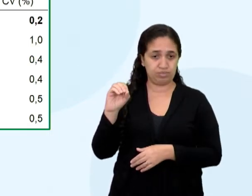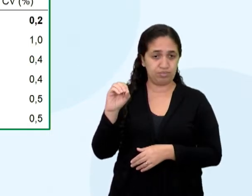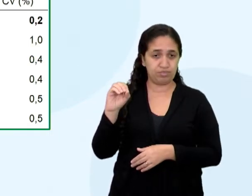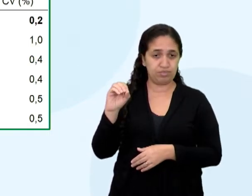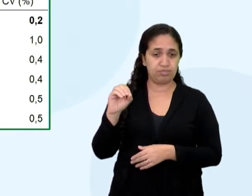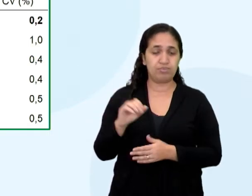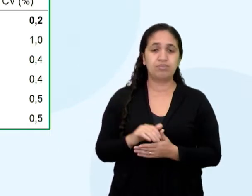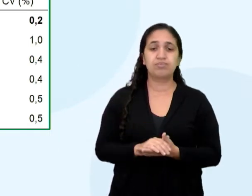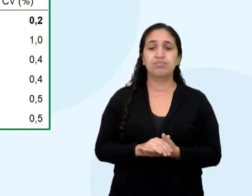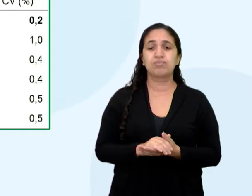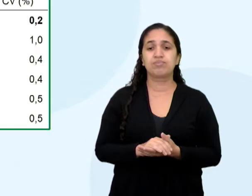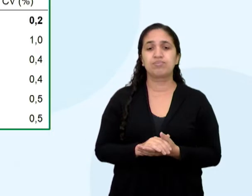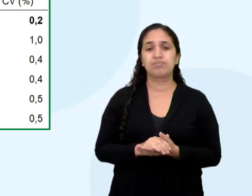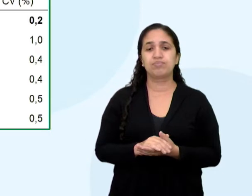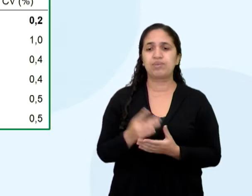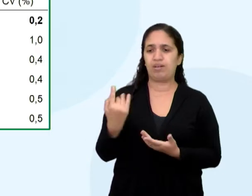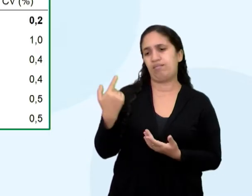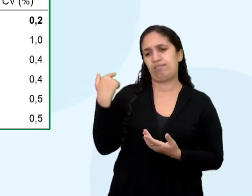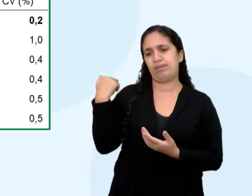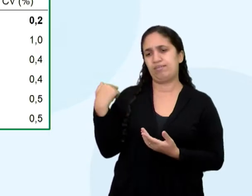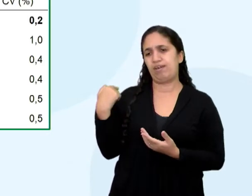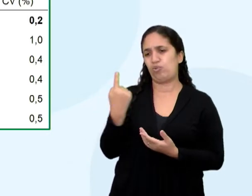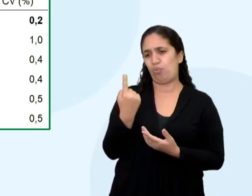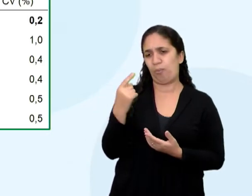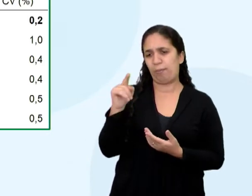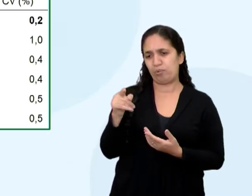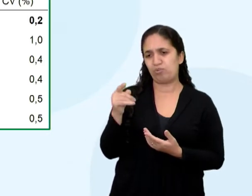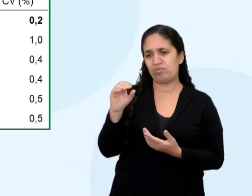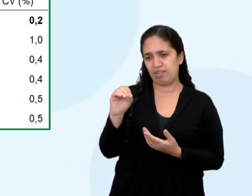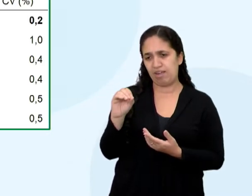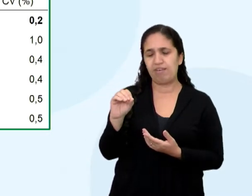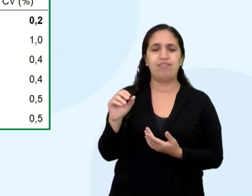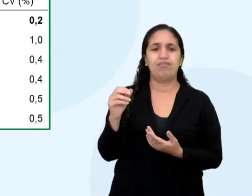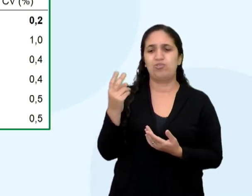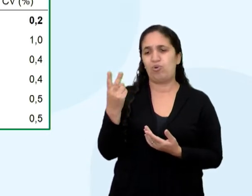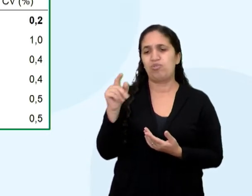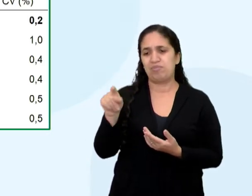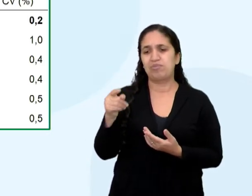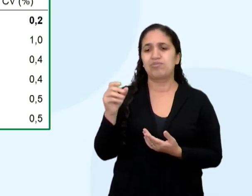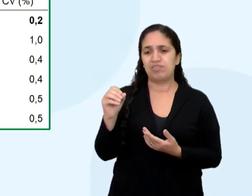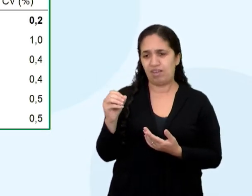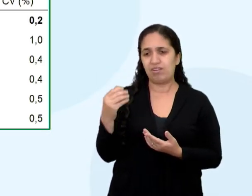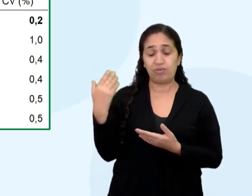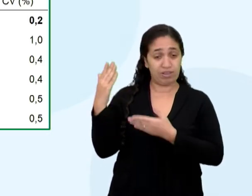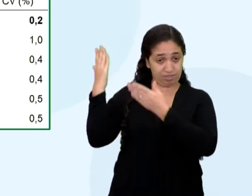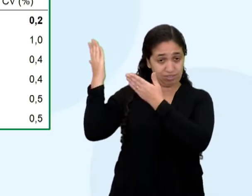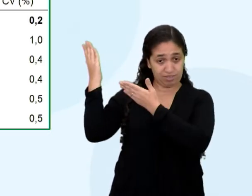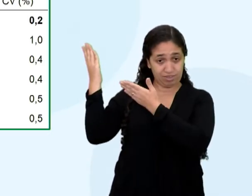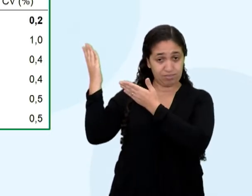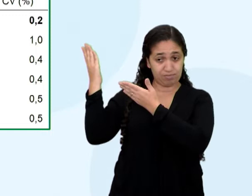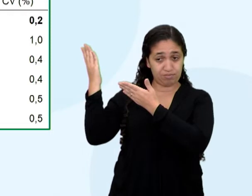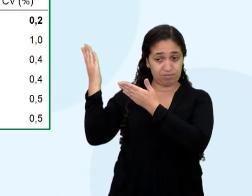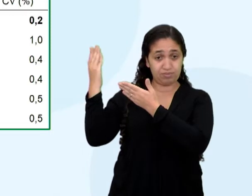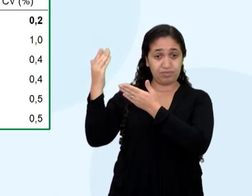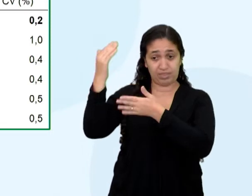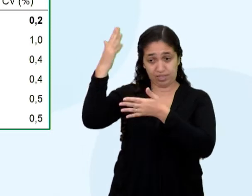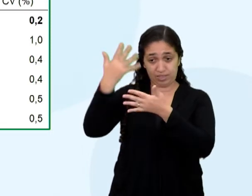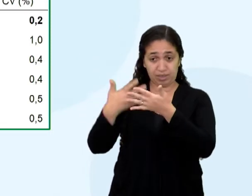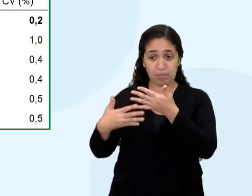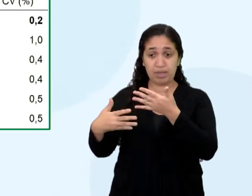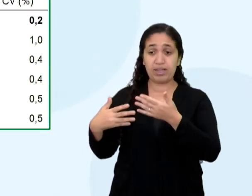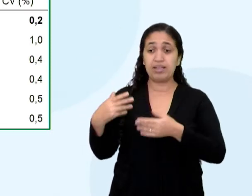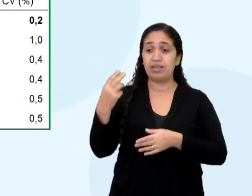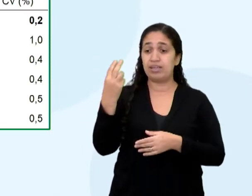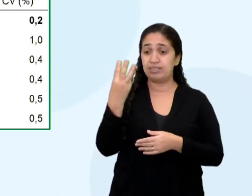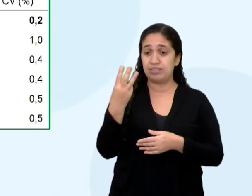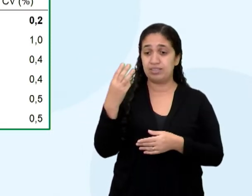3.0, existiu a 1.0, existiu a 2 também, tá ok? É que essa aí ela cabe para nossa